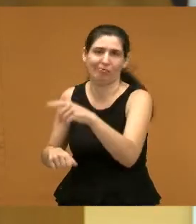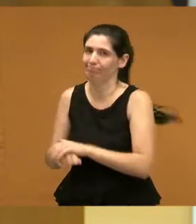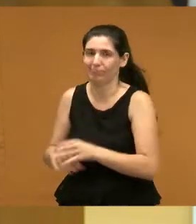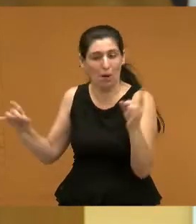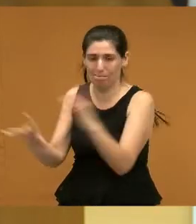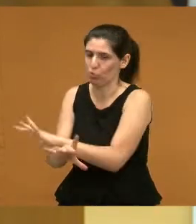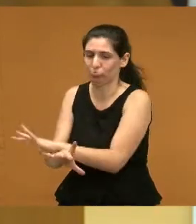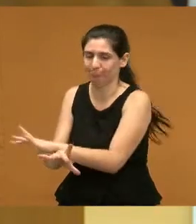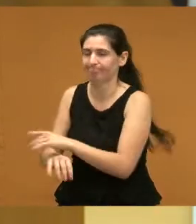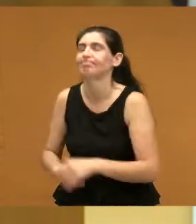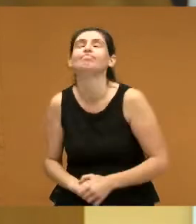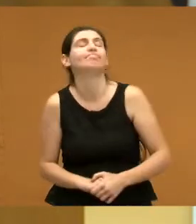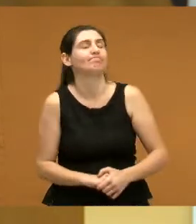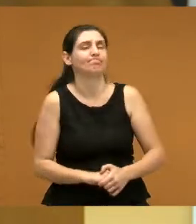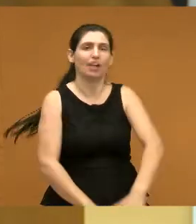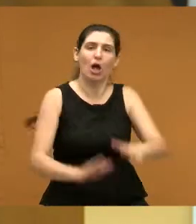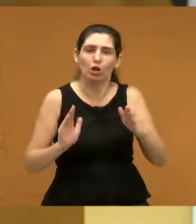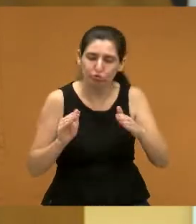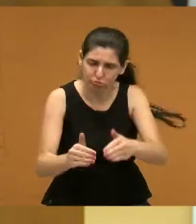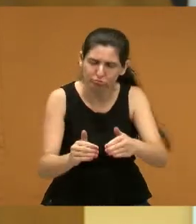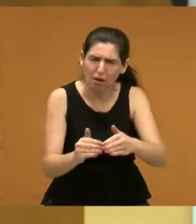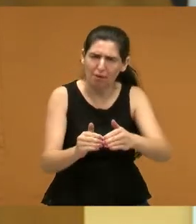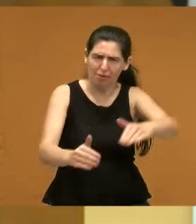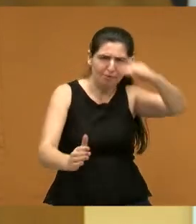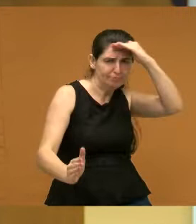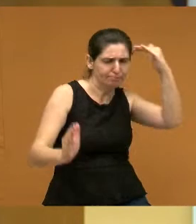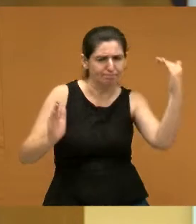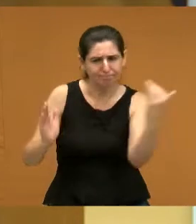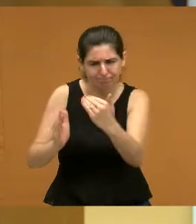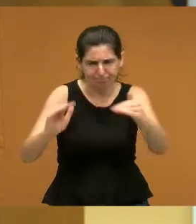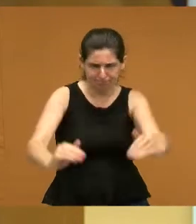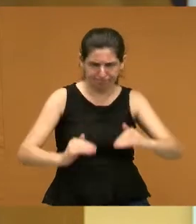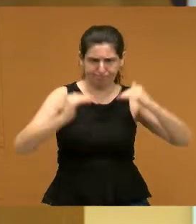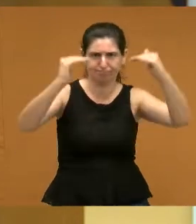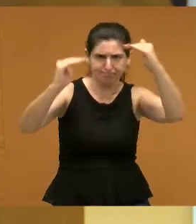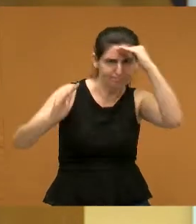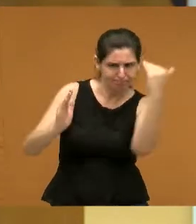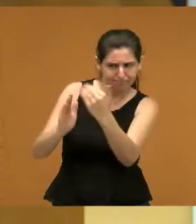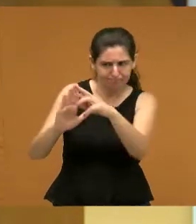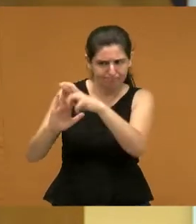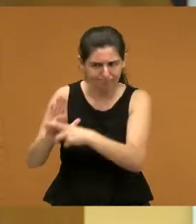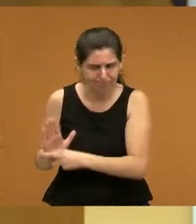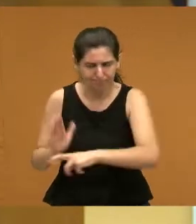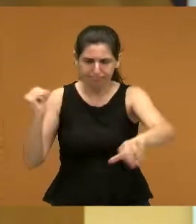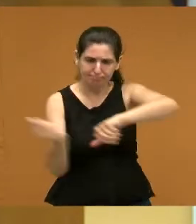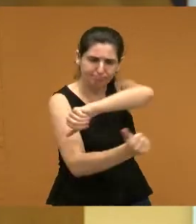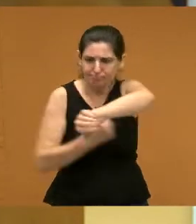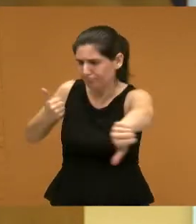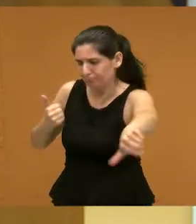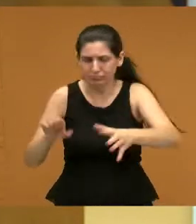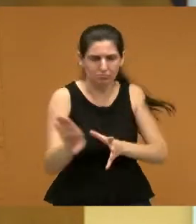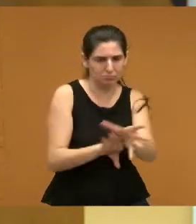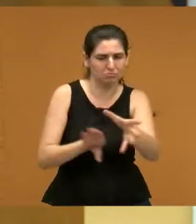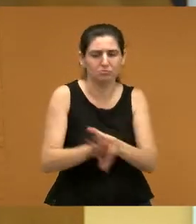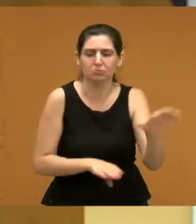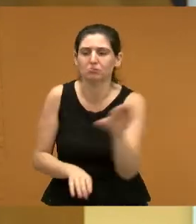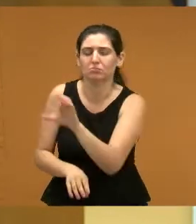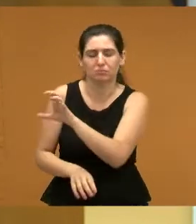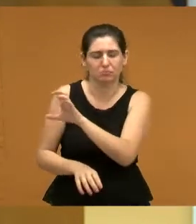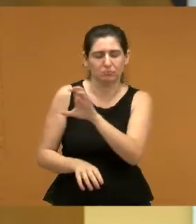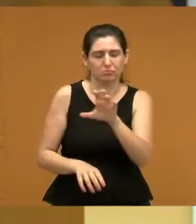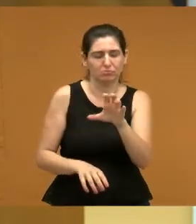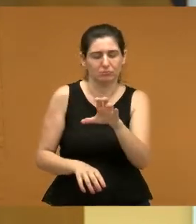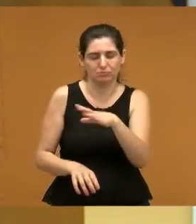atender às necessidades da autarquia em face das alterações realizadas pelo Conselho Regional de